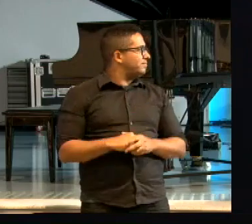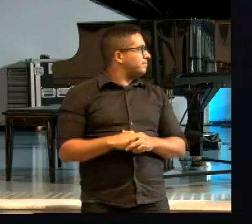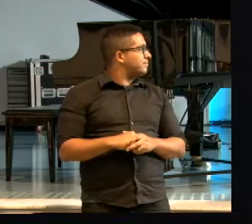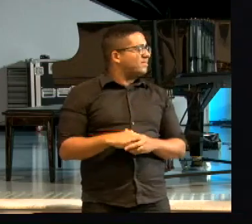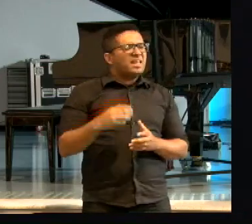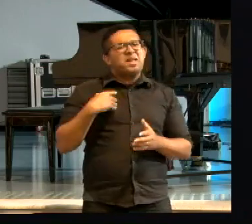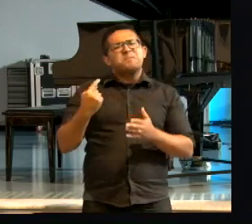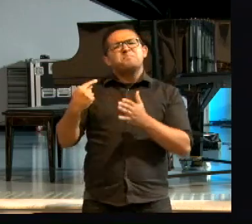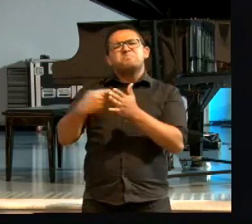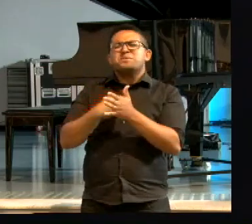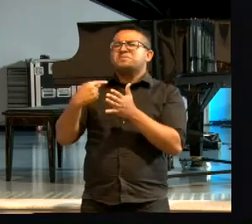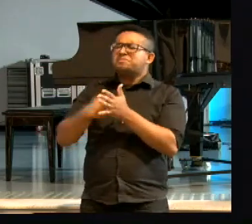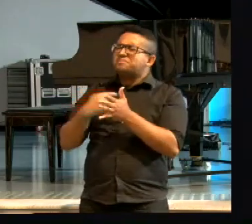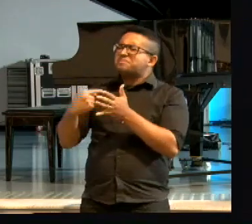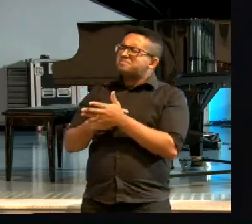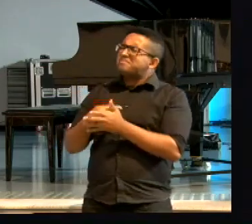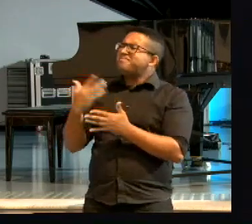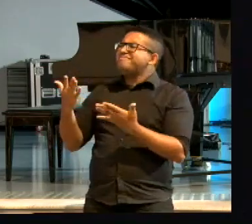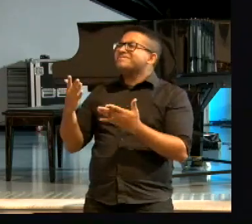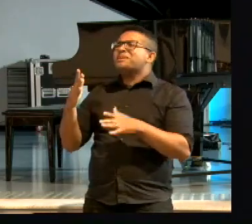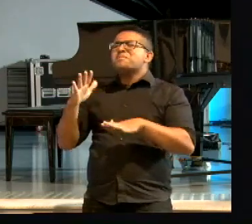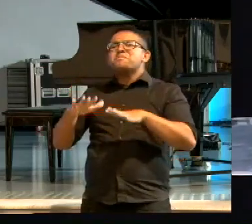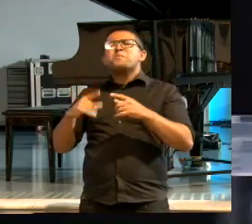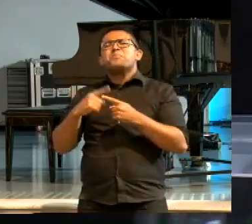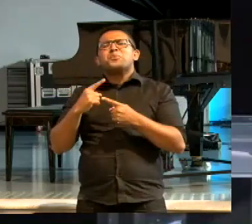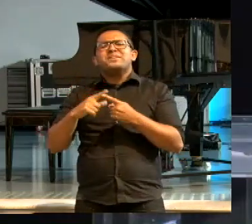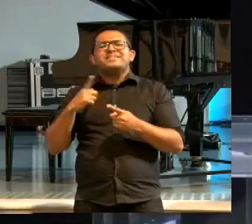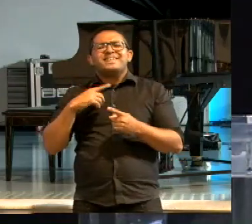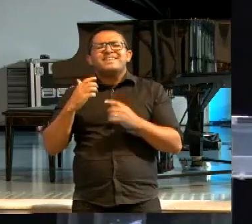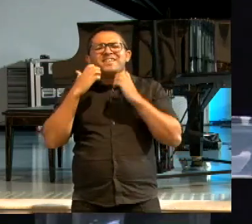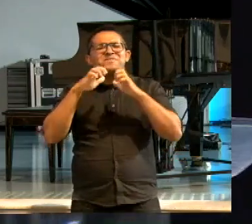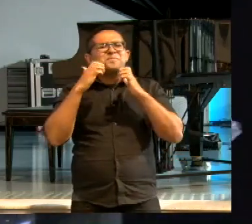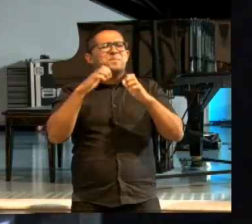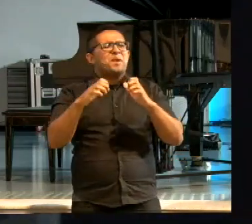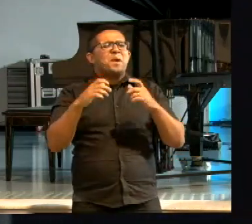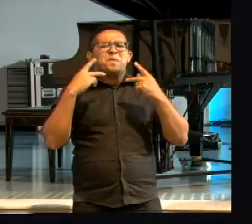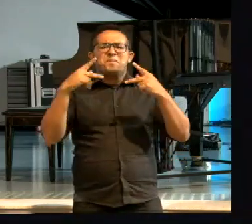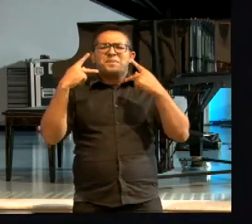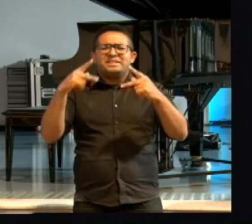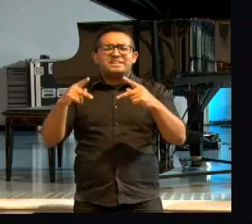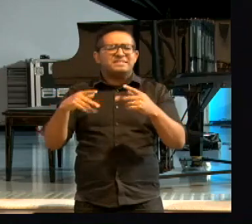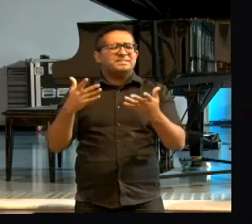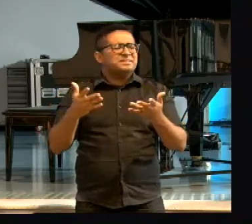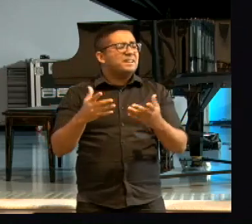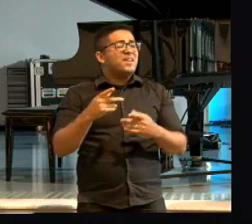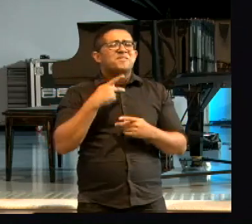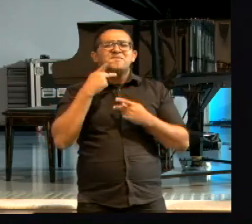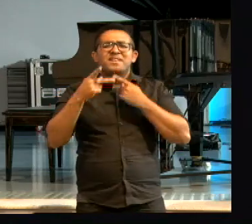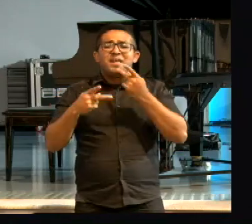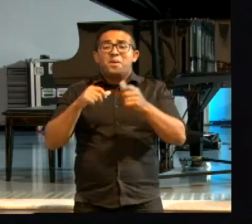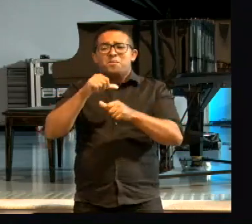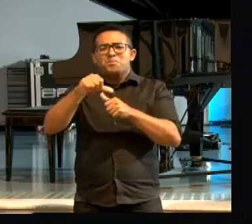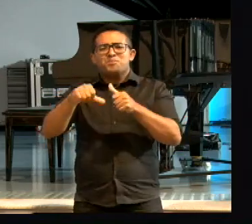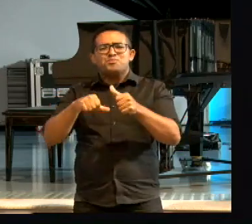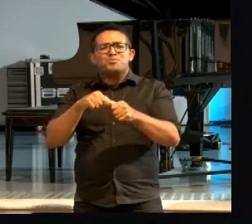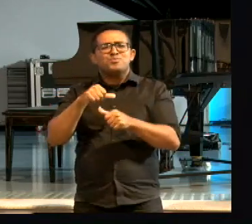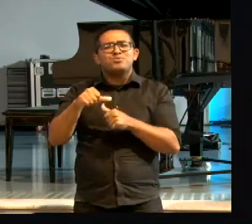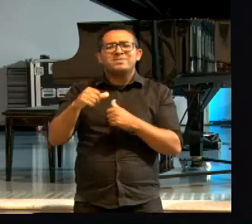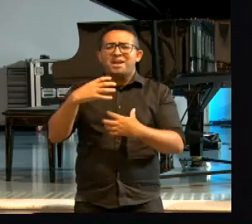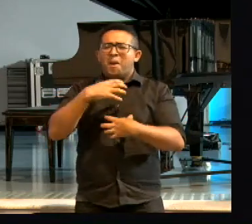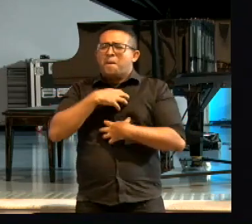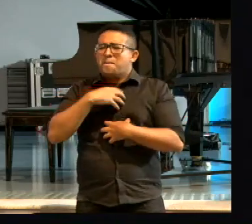fico me perguntando e me questionando o que é que tem acontecido com o Evangelho, falando de uma mudança de